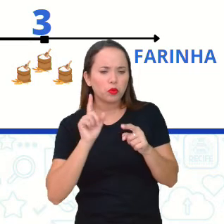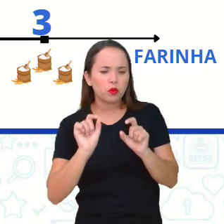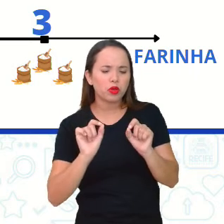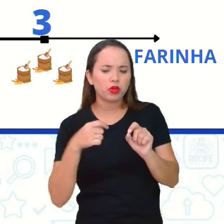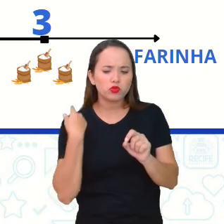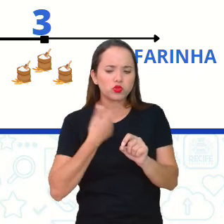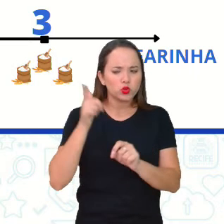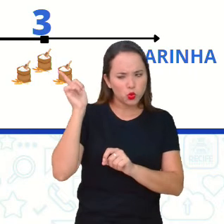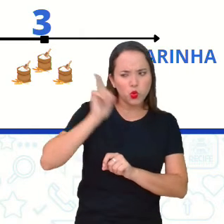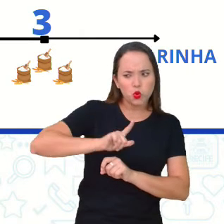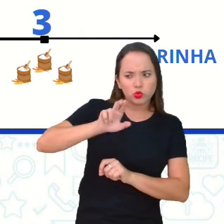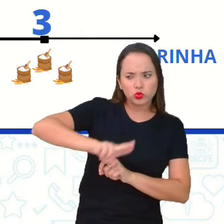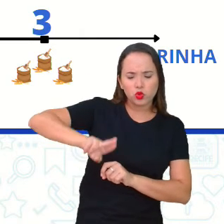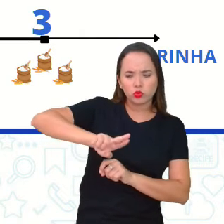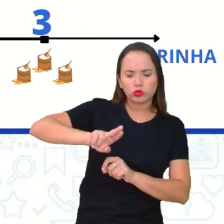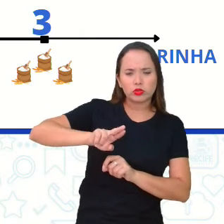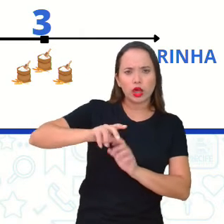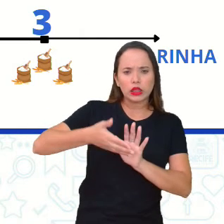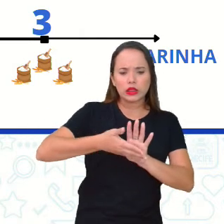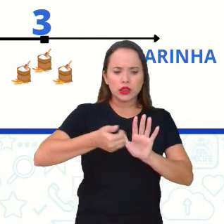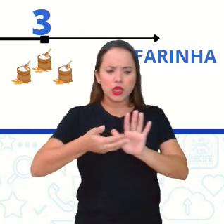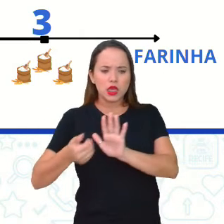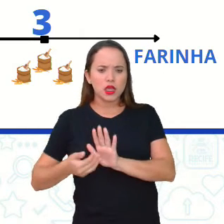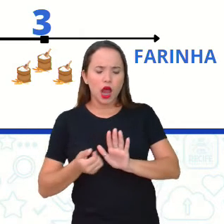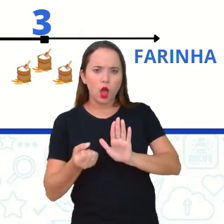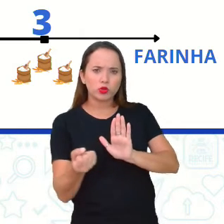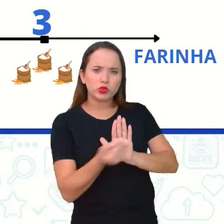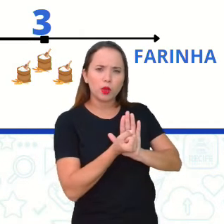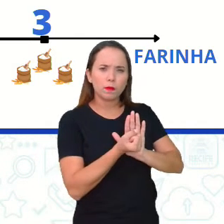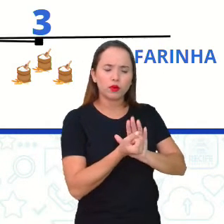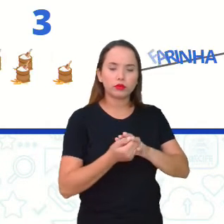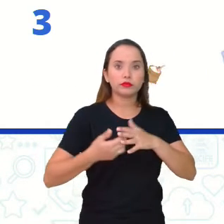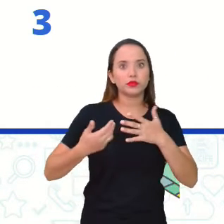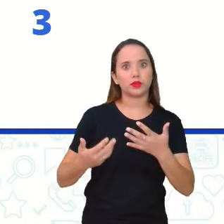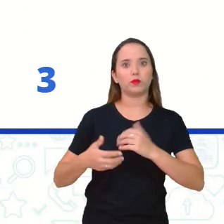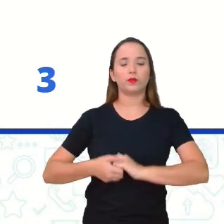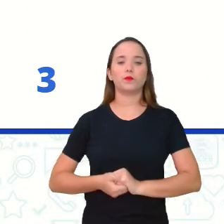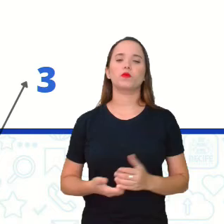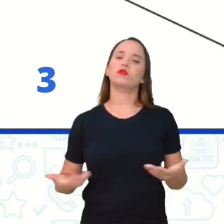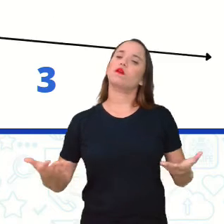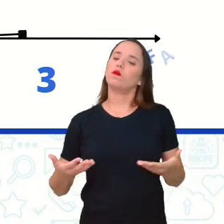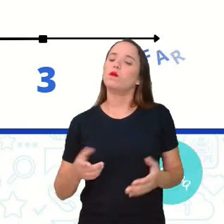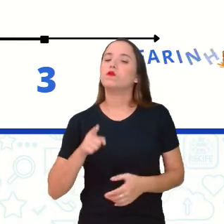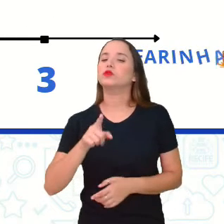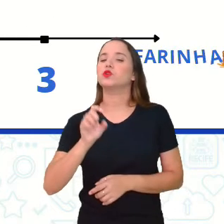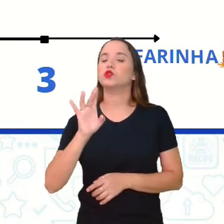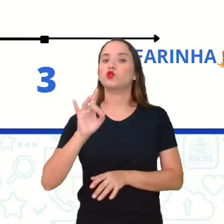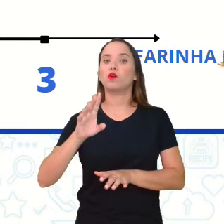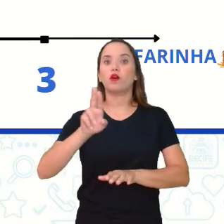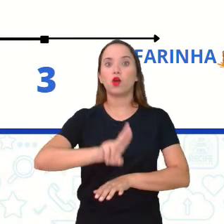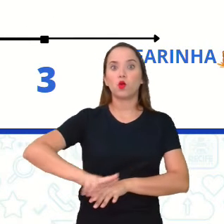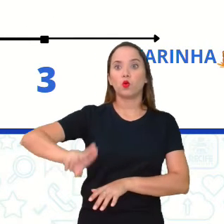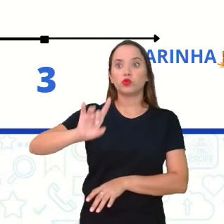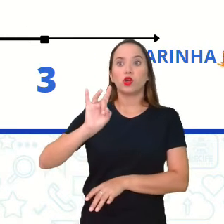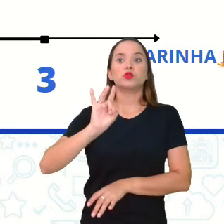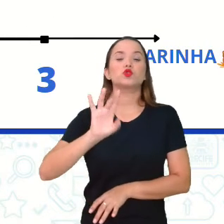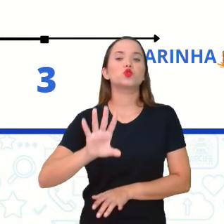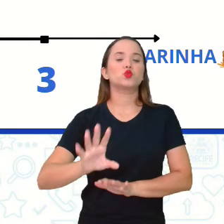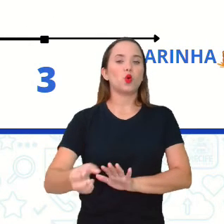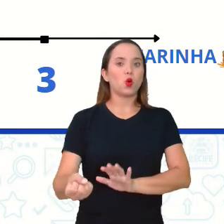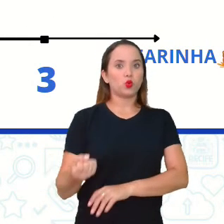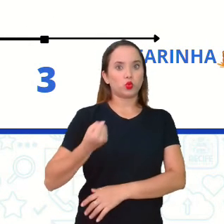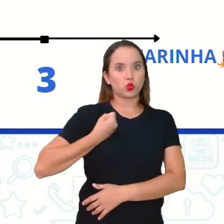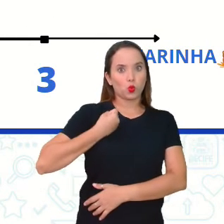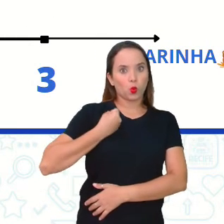os símbolos? Então, é aquilo que eu estava dizendo anteriormente. Só passa para usar a representação só com números quando você